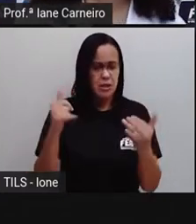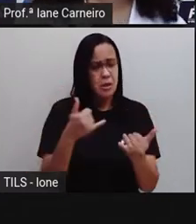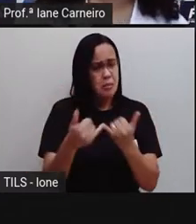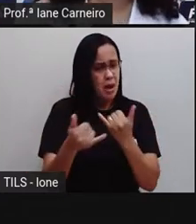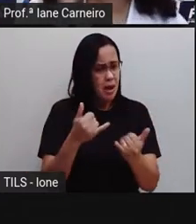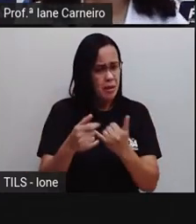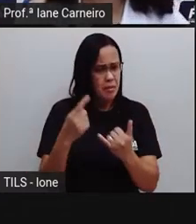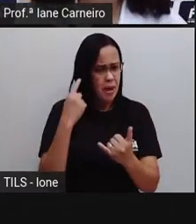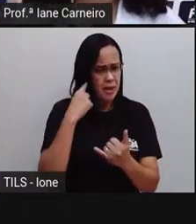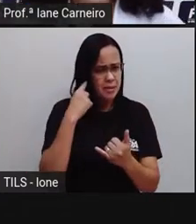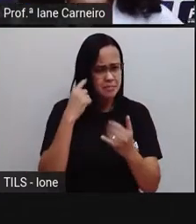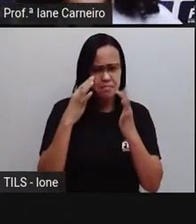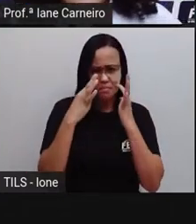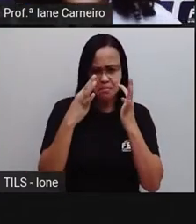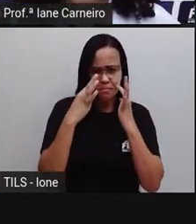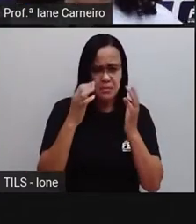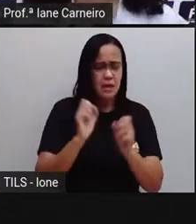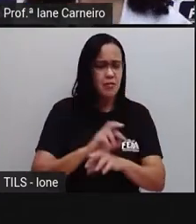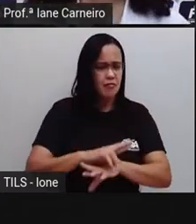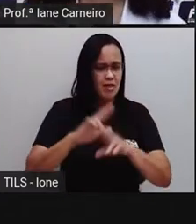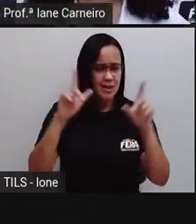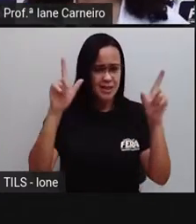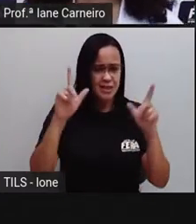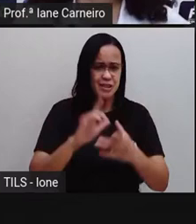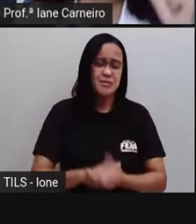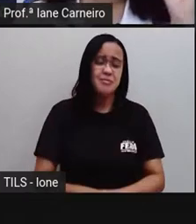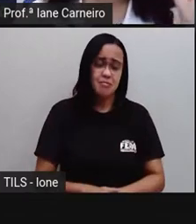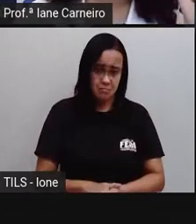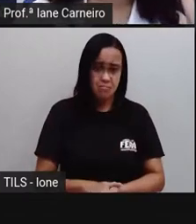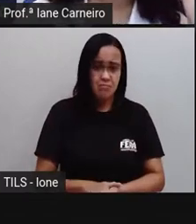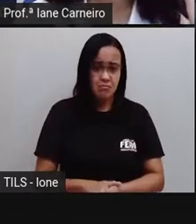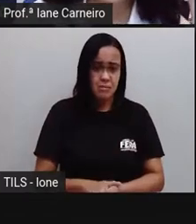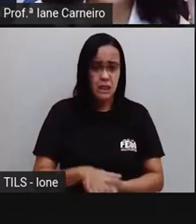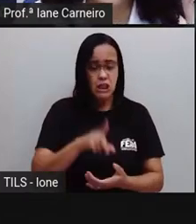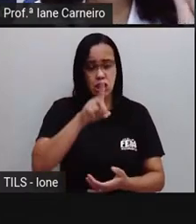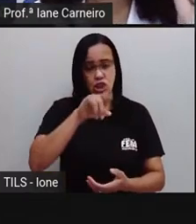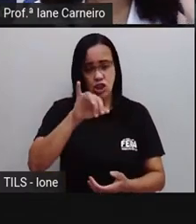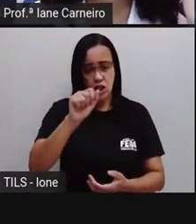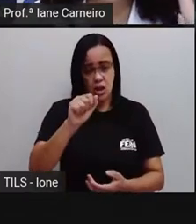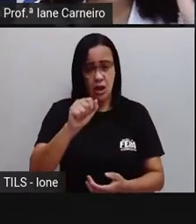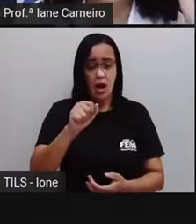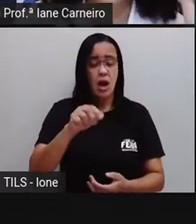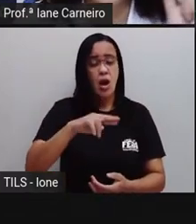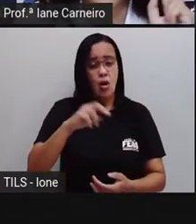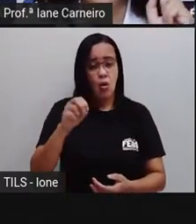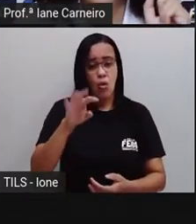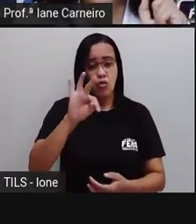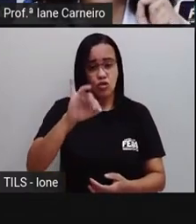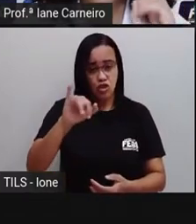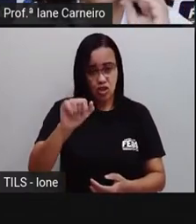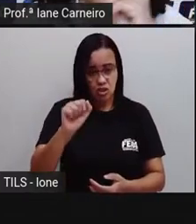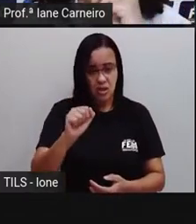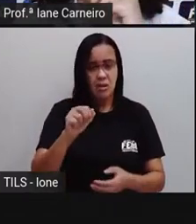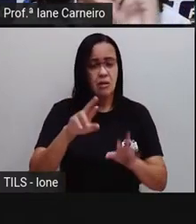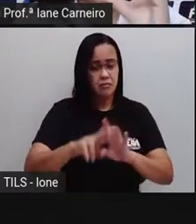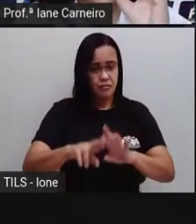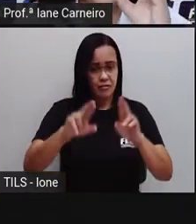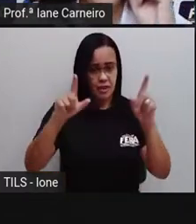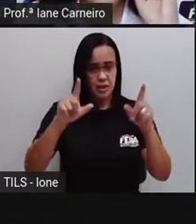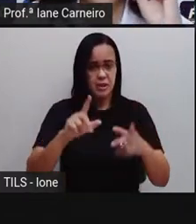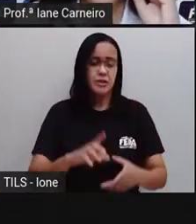o mesmo som de dia é diferente de checkout tá bom